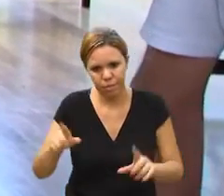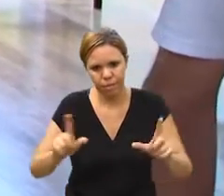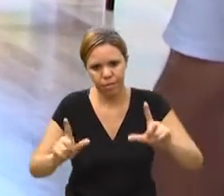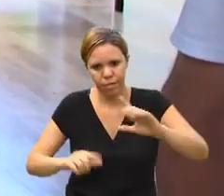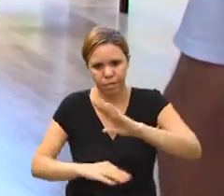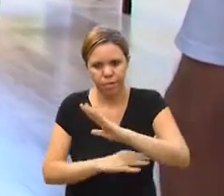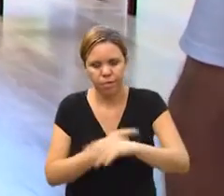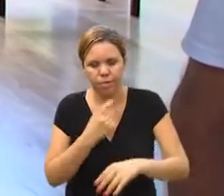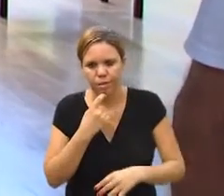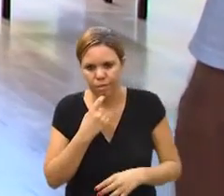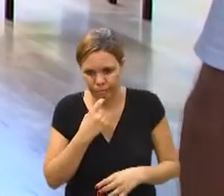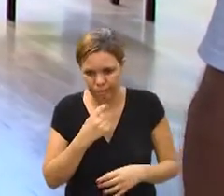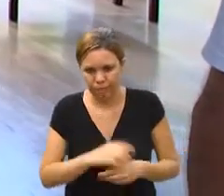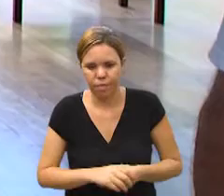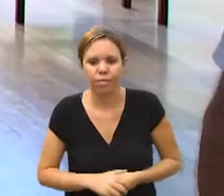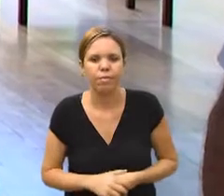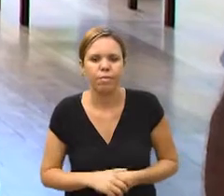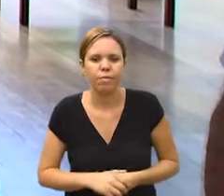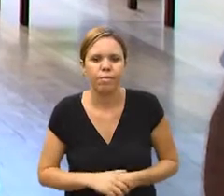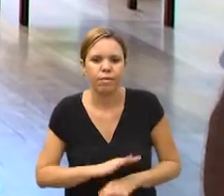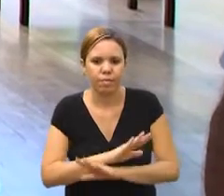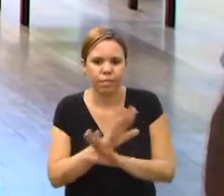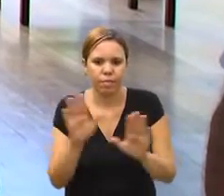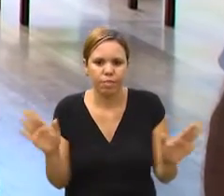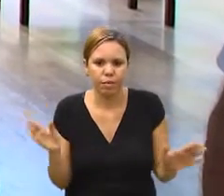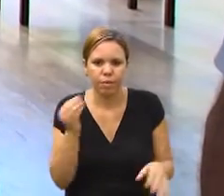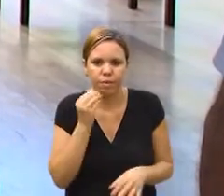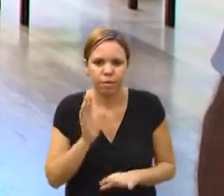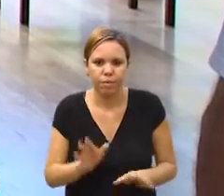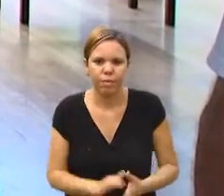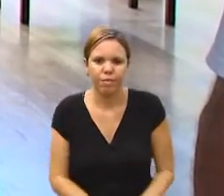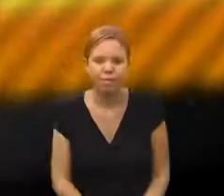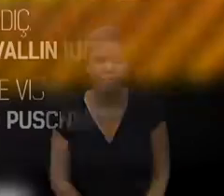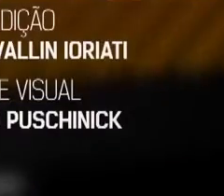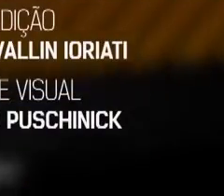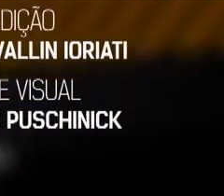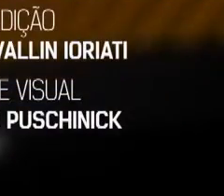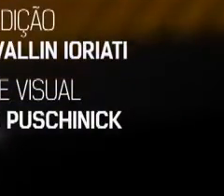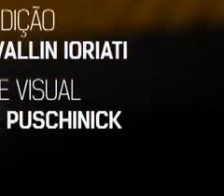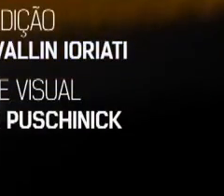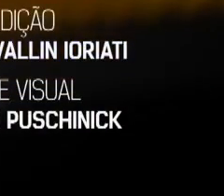Cultural aqui na tela da TV Câmara Campinas. Até a próxima oportunidade. Tchau!